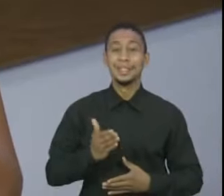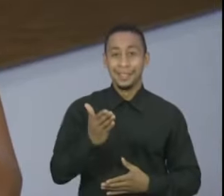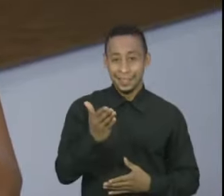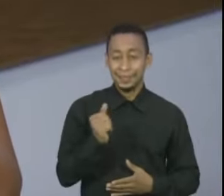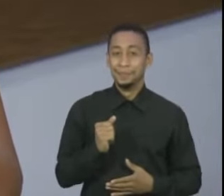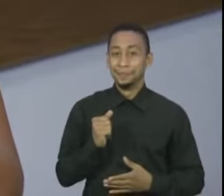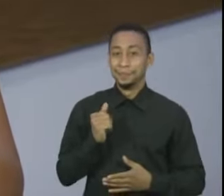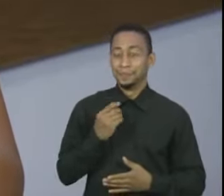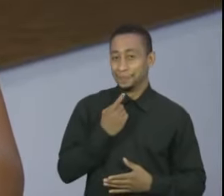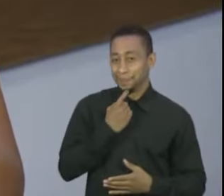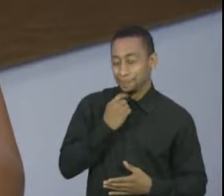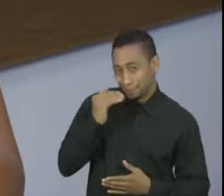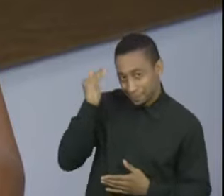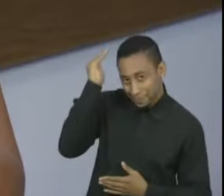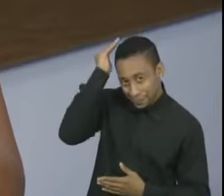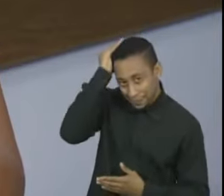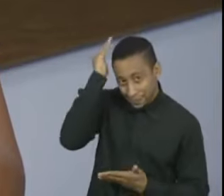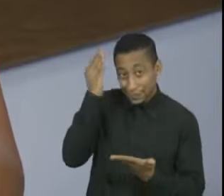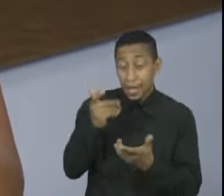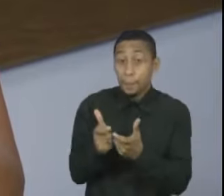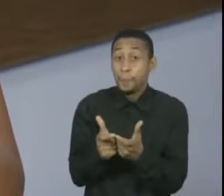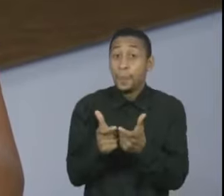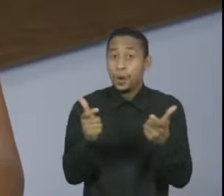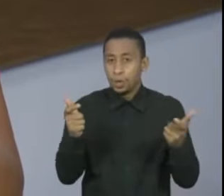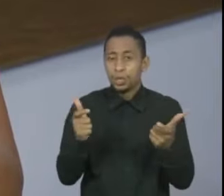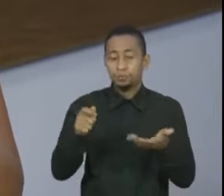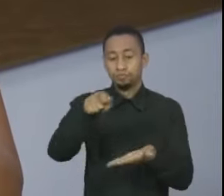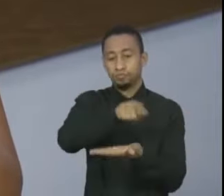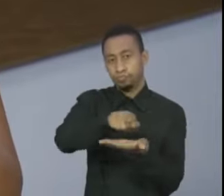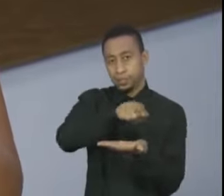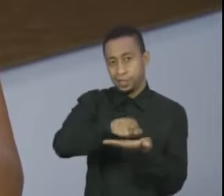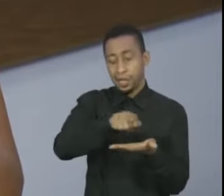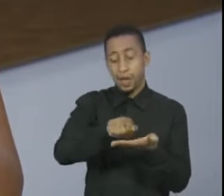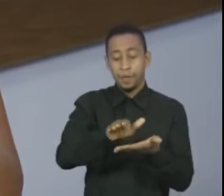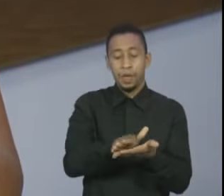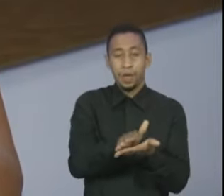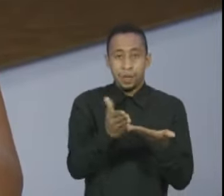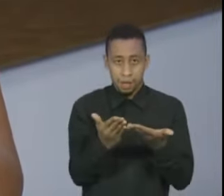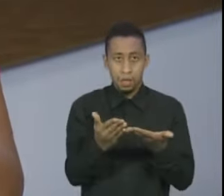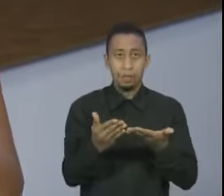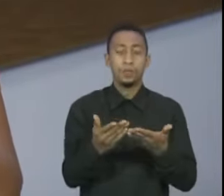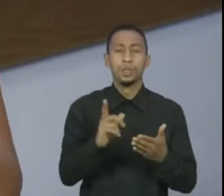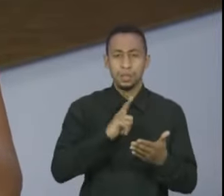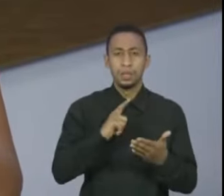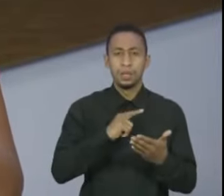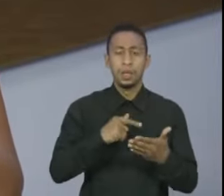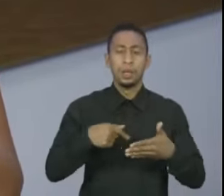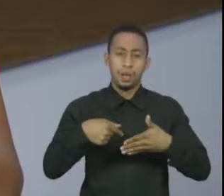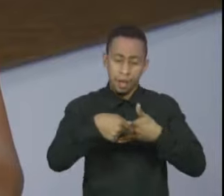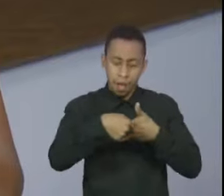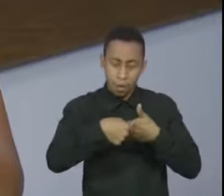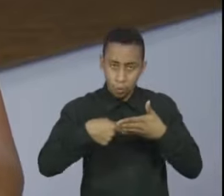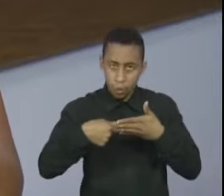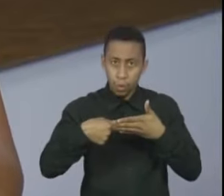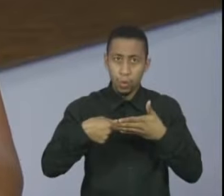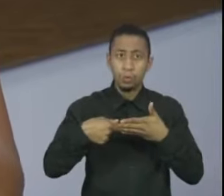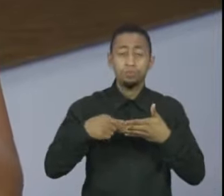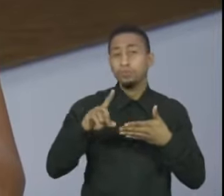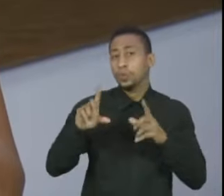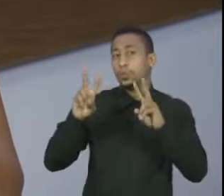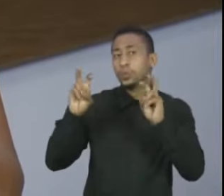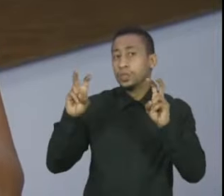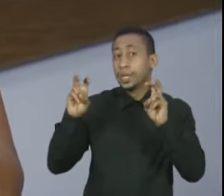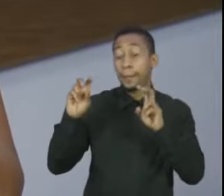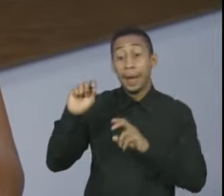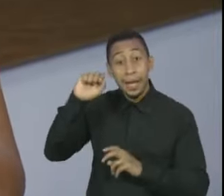diversos autores que tratam do tema do negro escravizado no Brasil levantam questões sobre